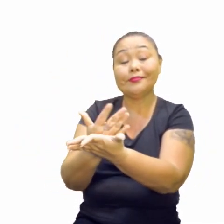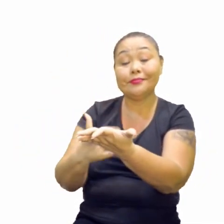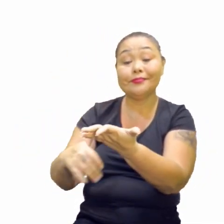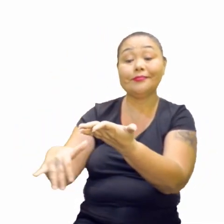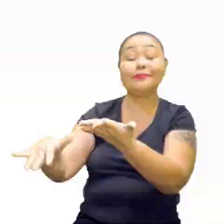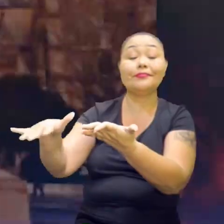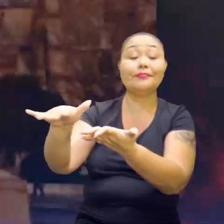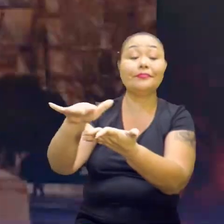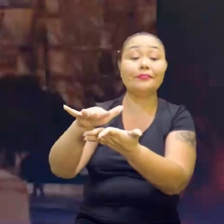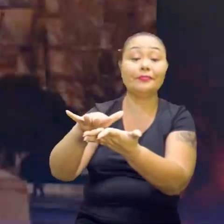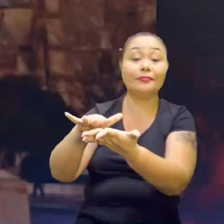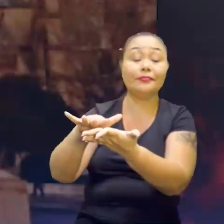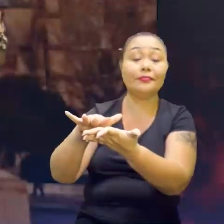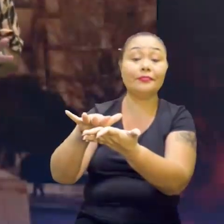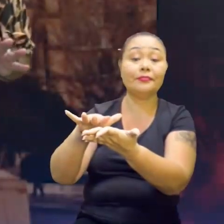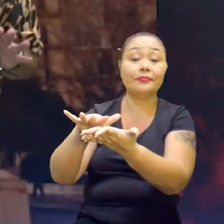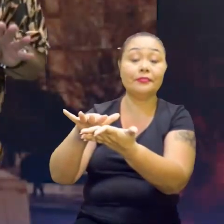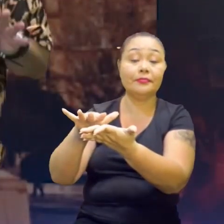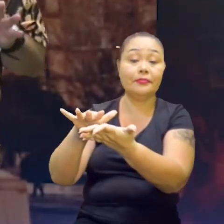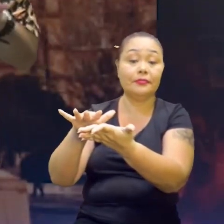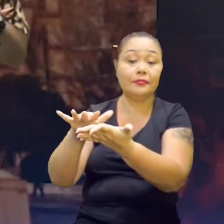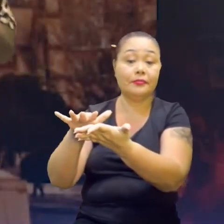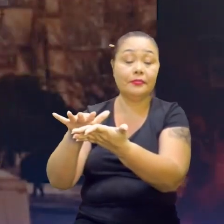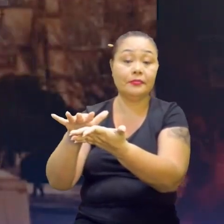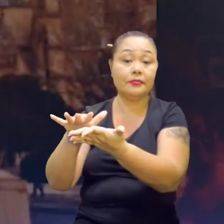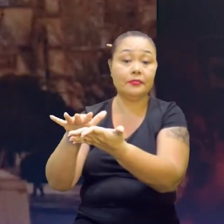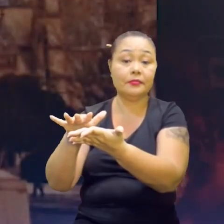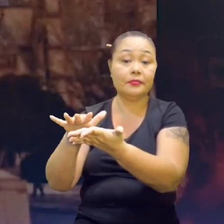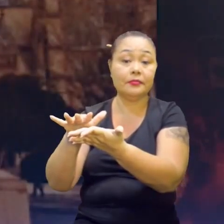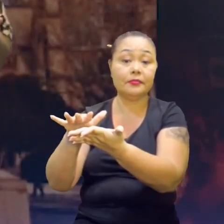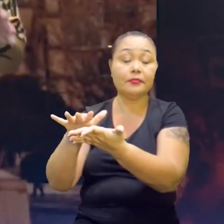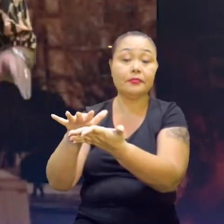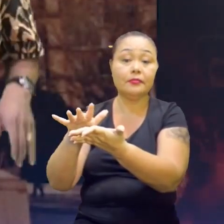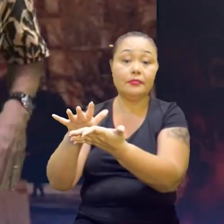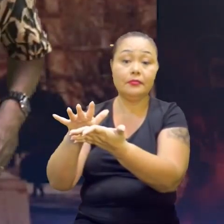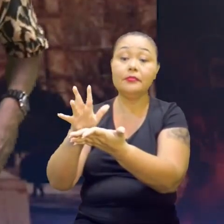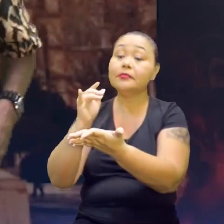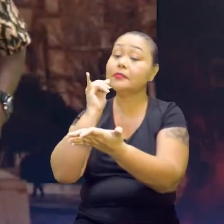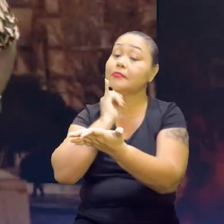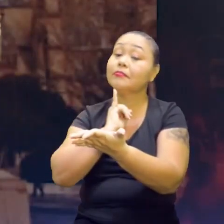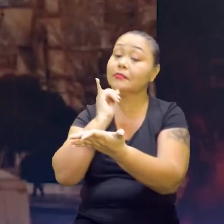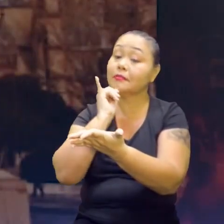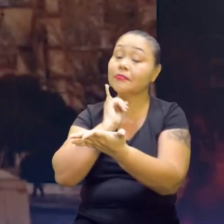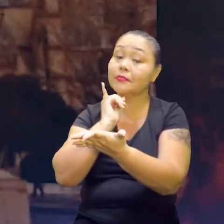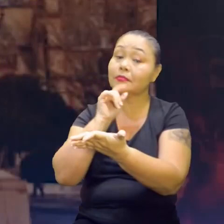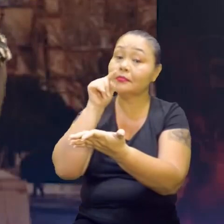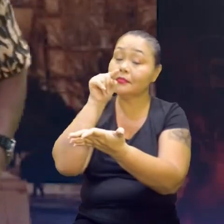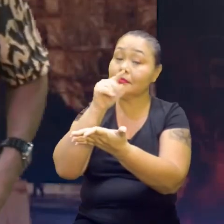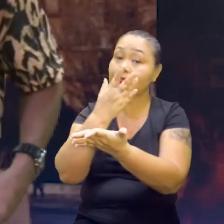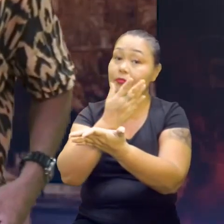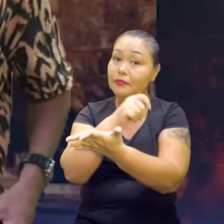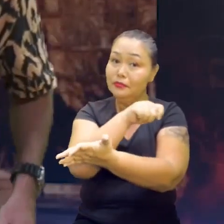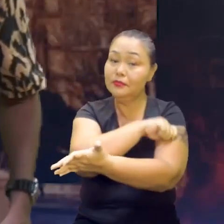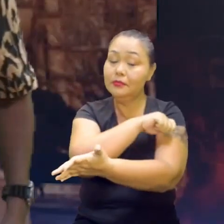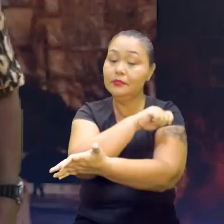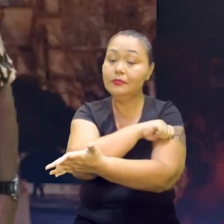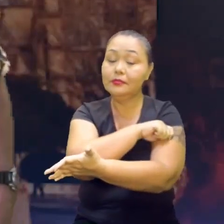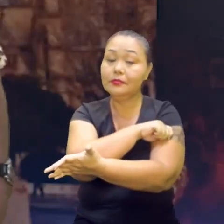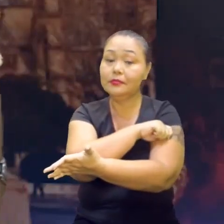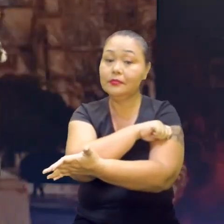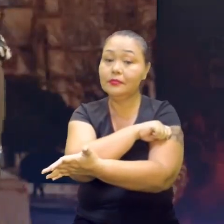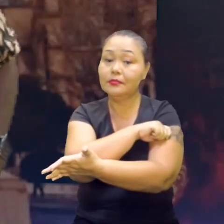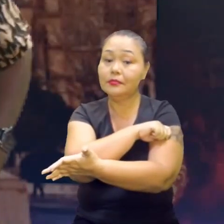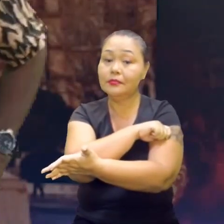vai virar o quê? Olha só. Vou te dar um exemplo. Você que é nosso aluno, você que